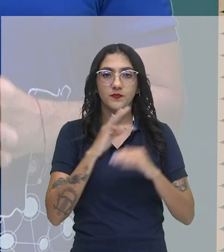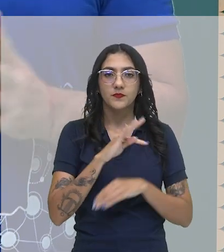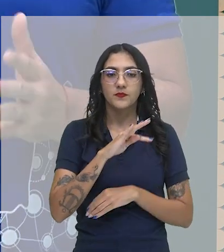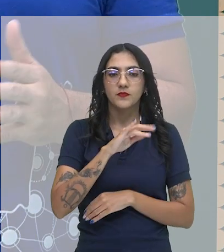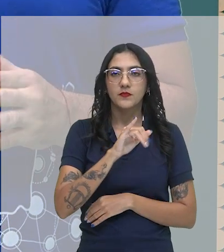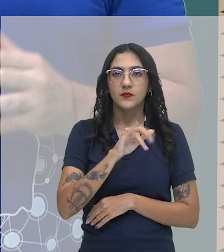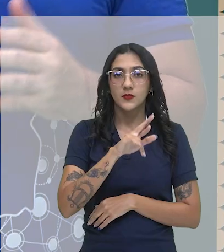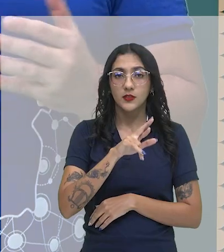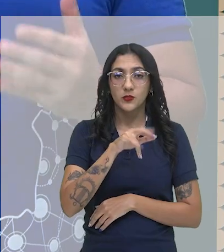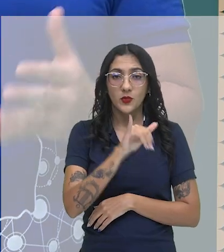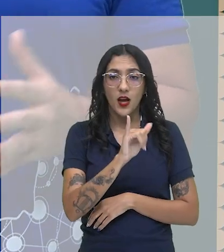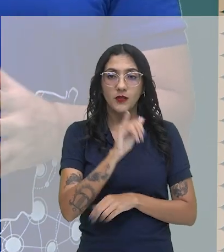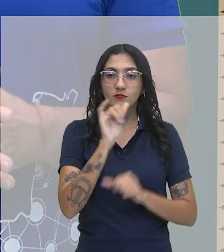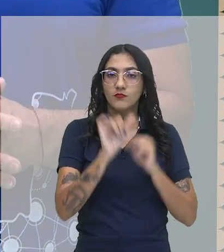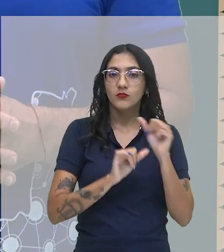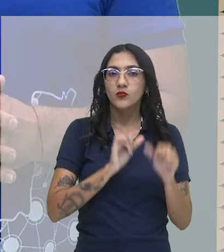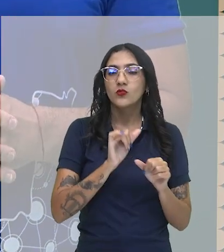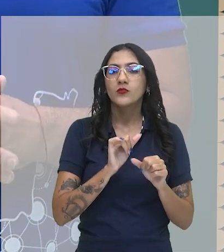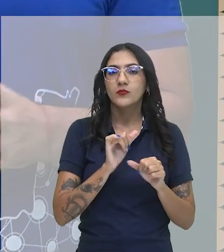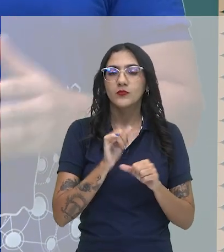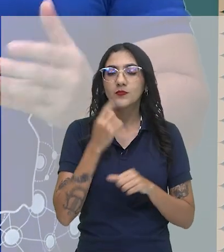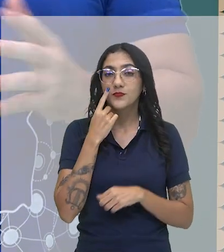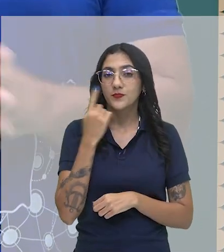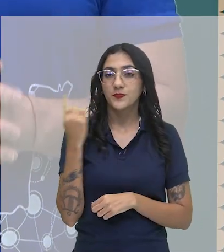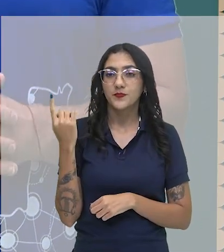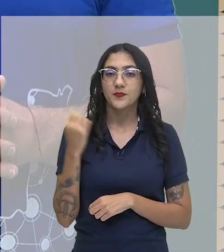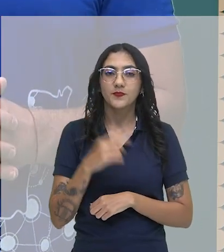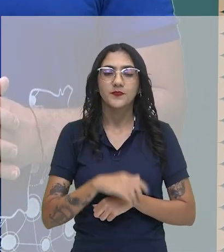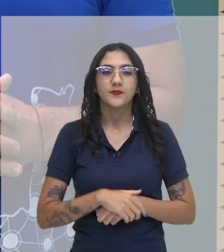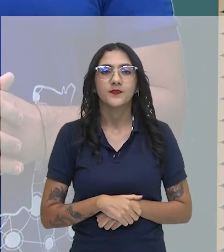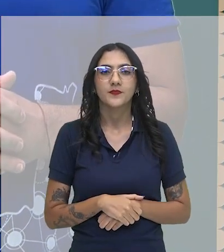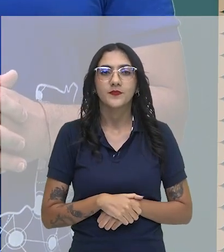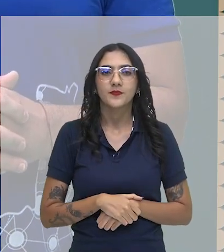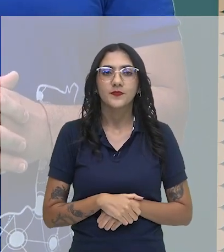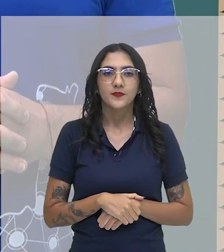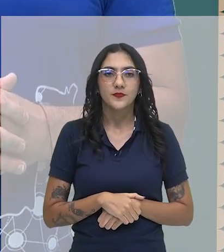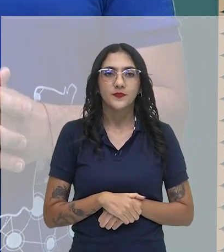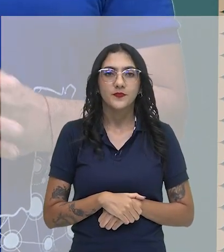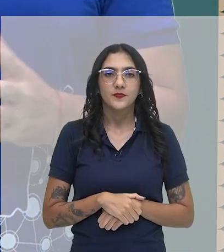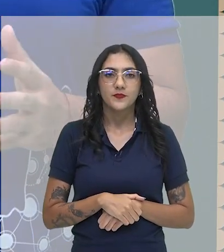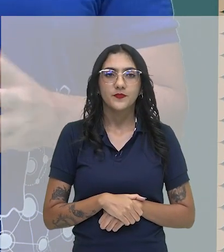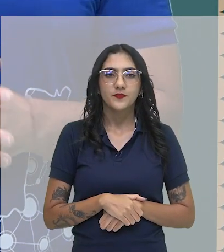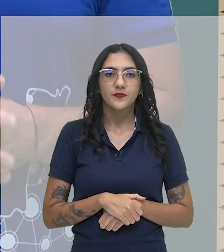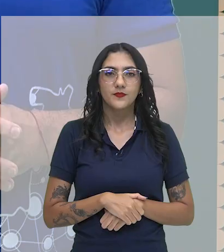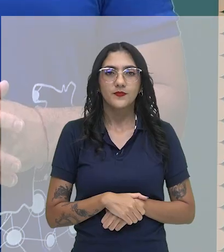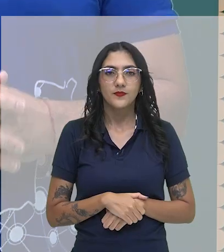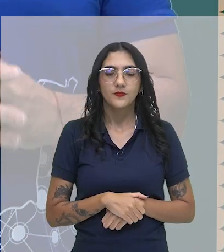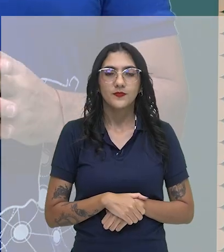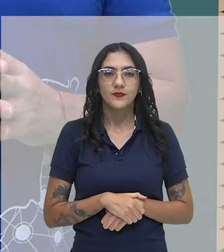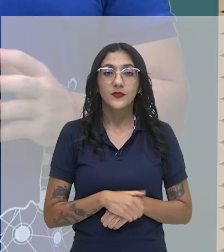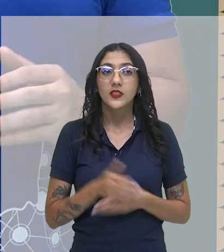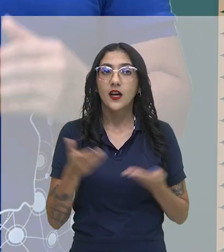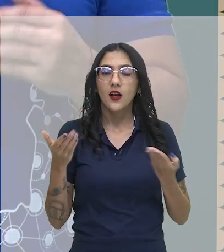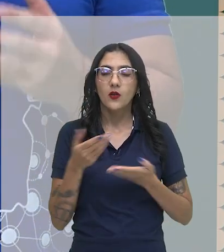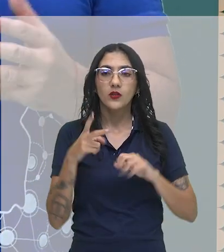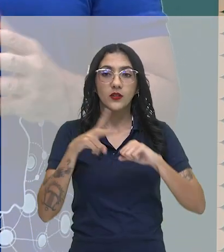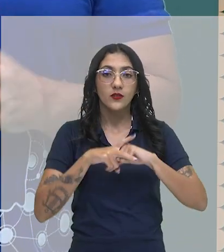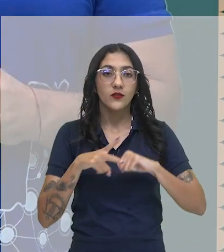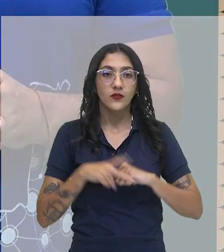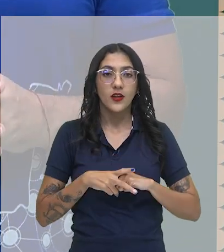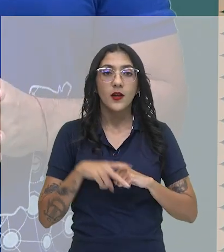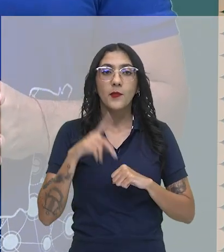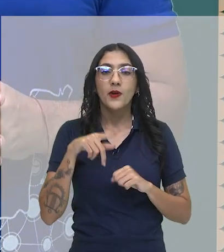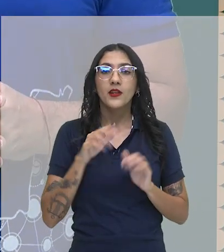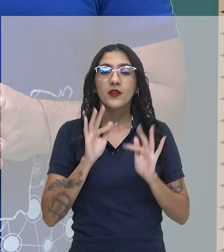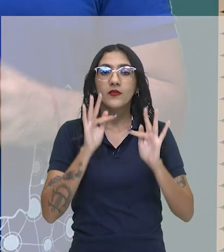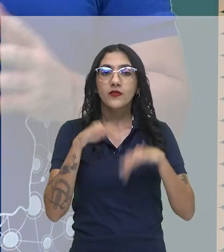try, ele virou tried, ok? Vamos continuando. Nós temos também os verbos que terminam em E.